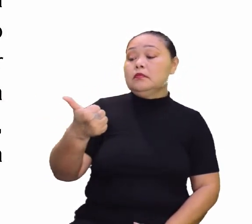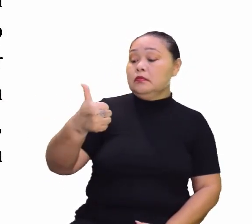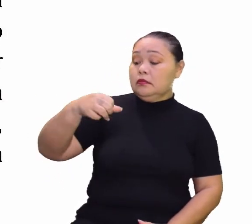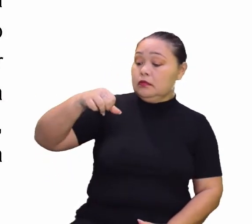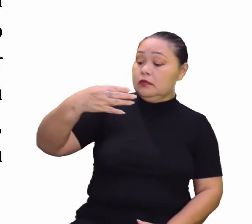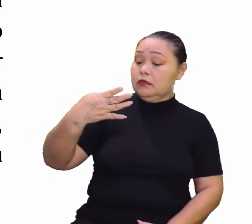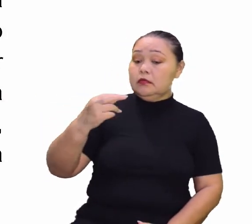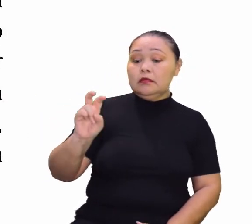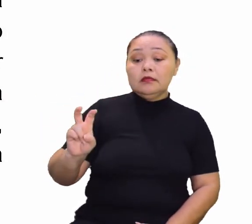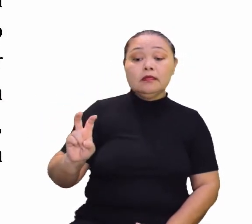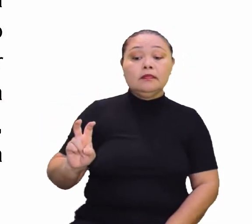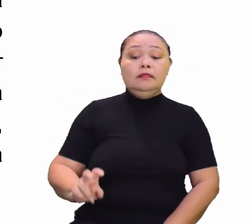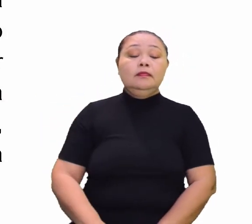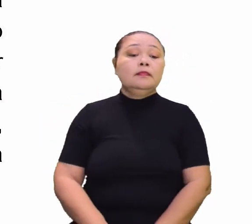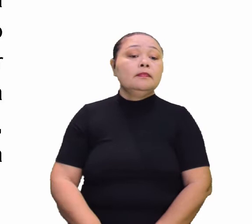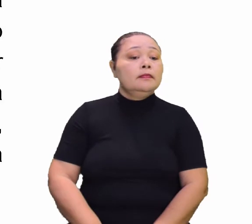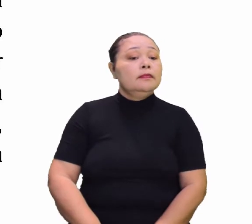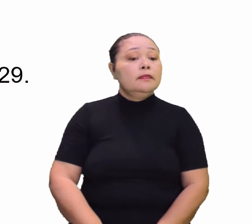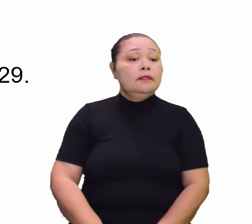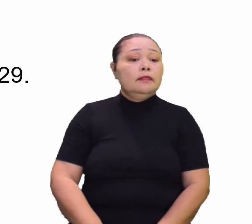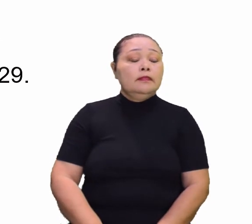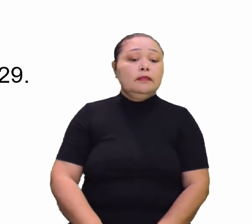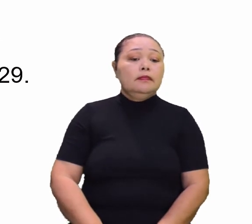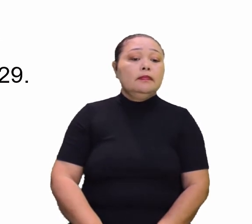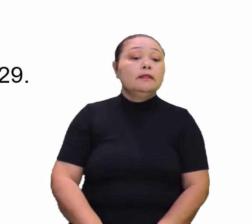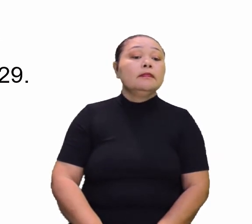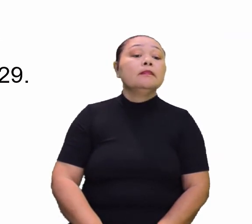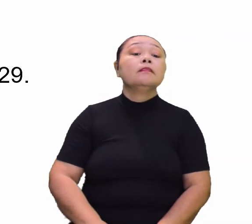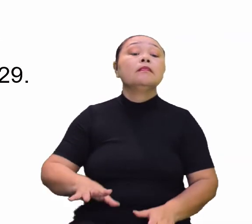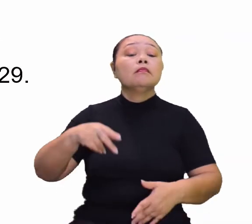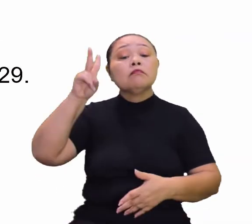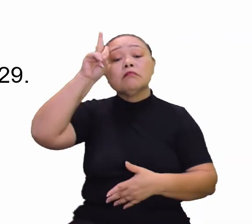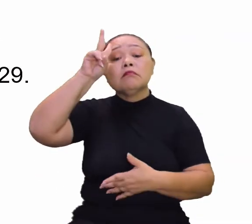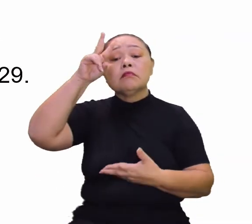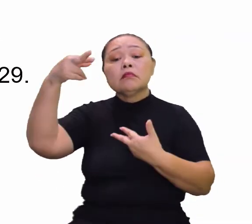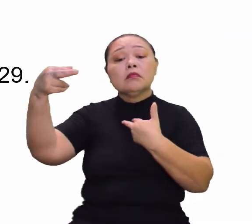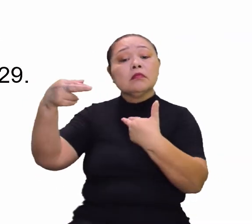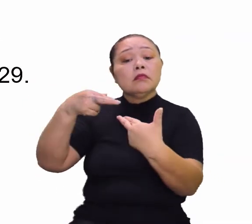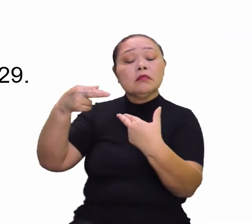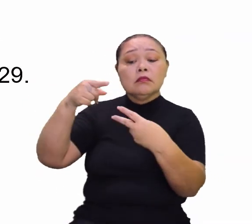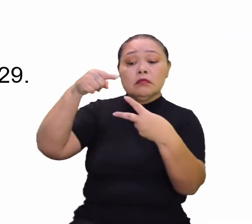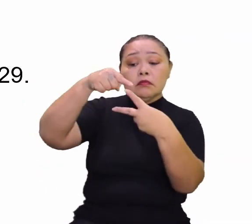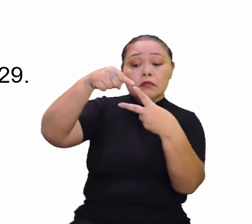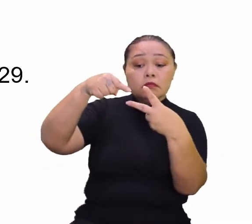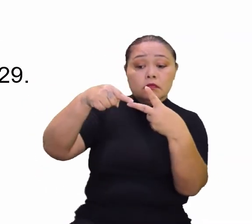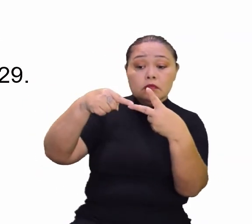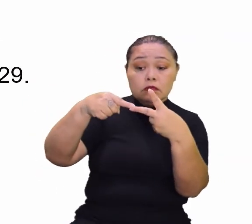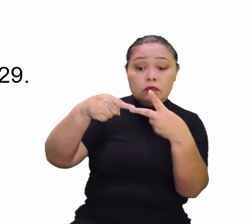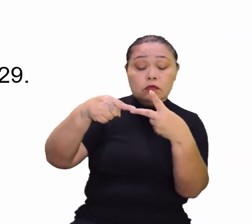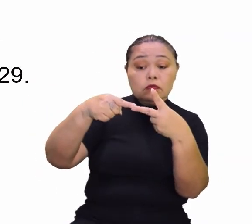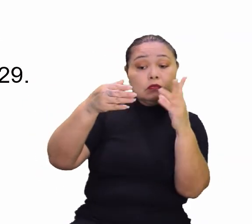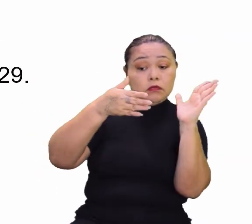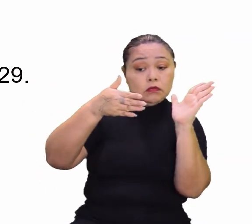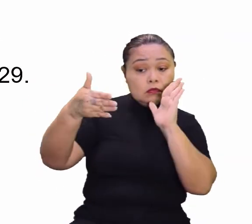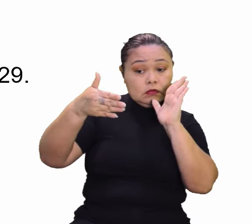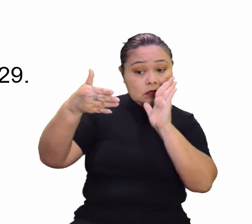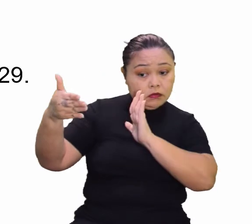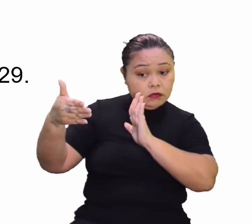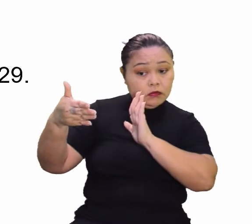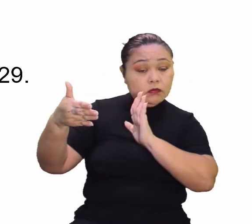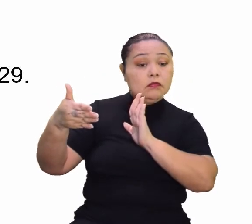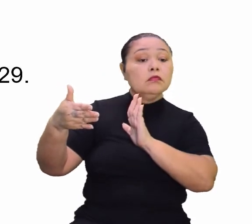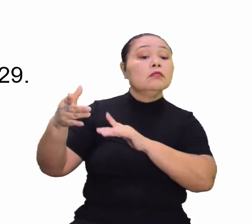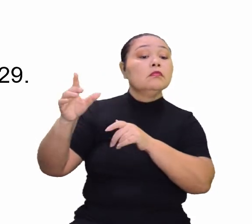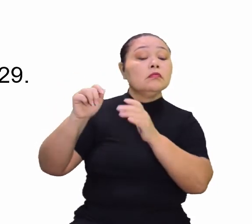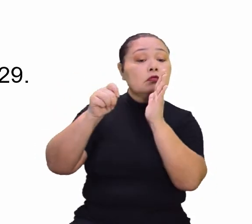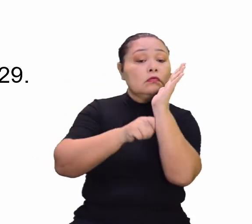1942 e 1945. Os fatos históricos relacionados aos dois ciclos